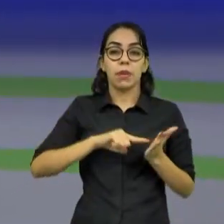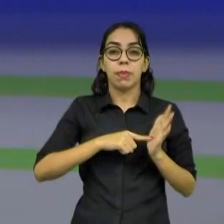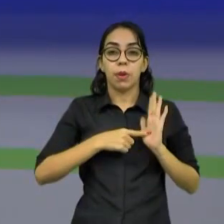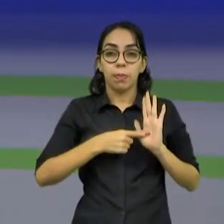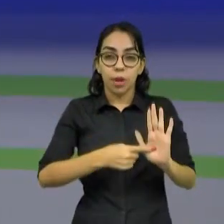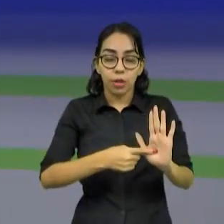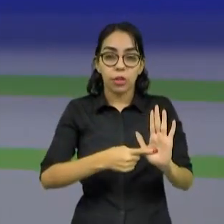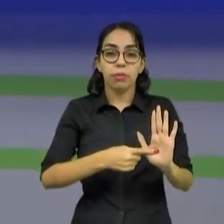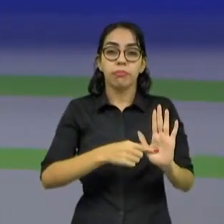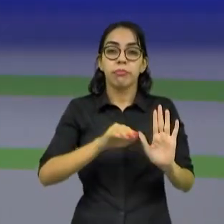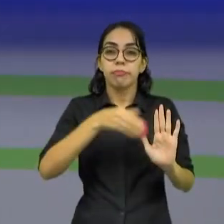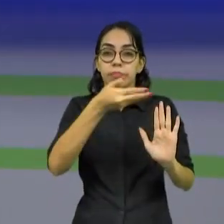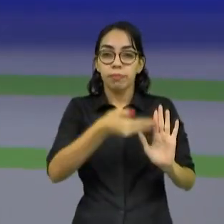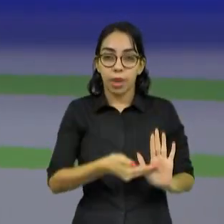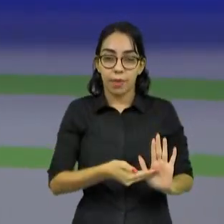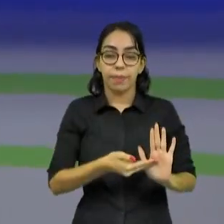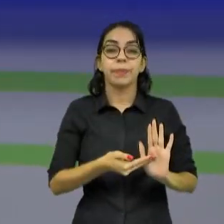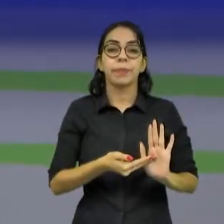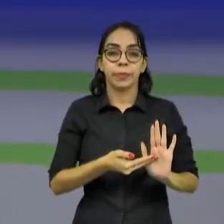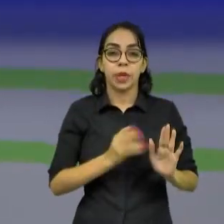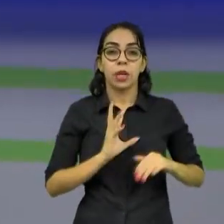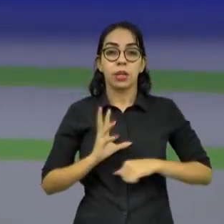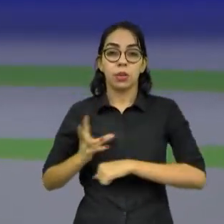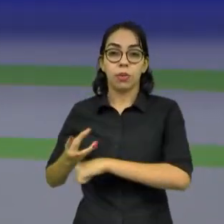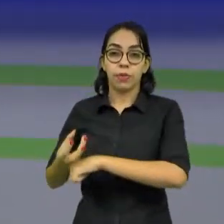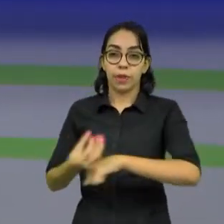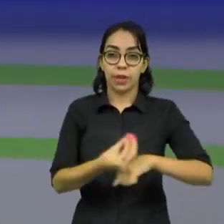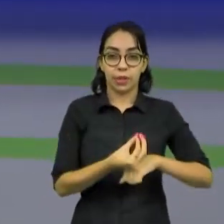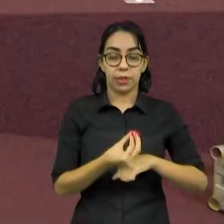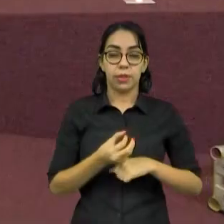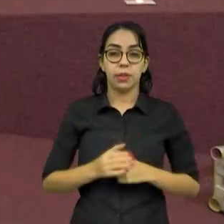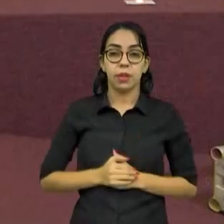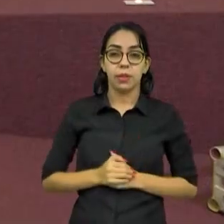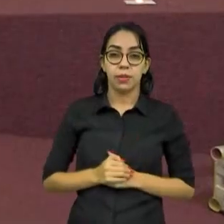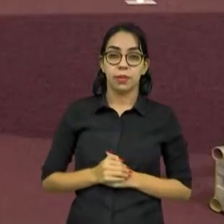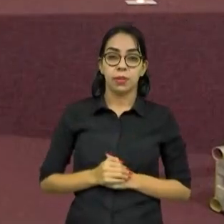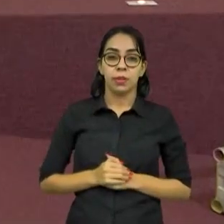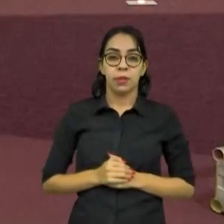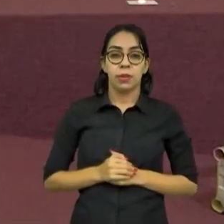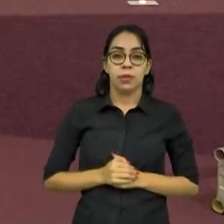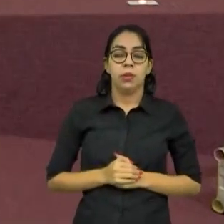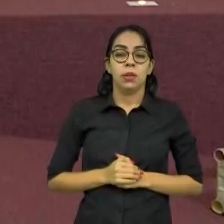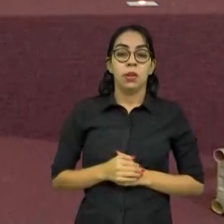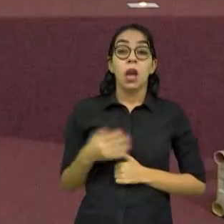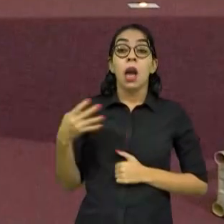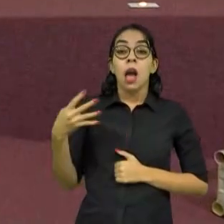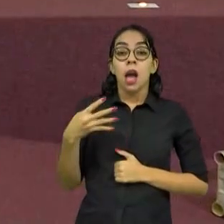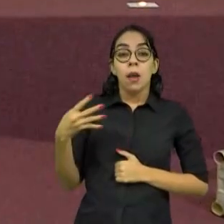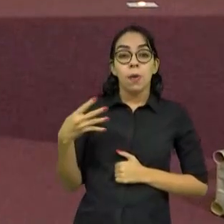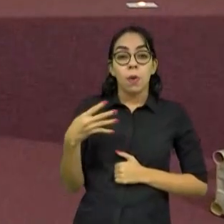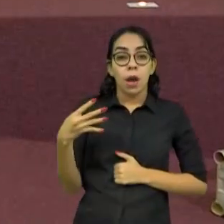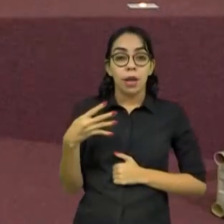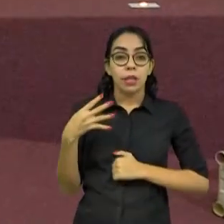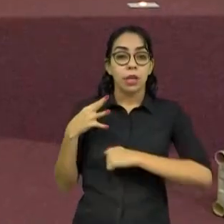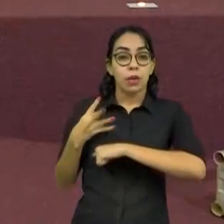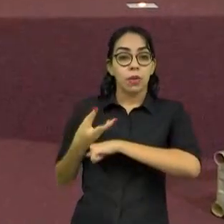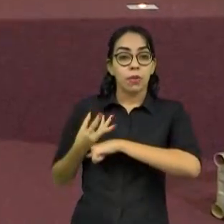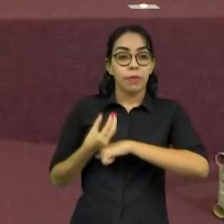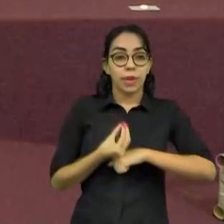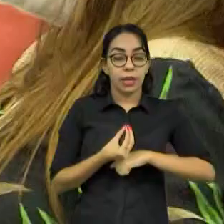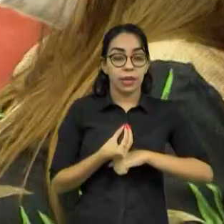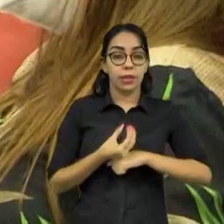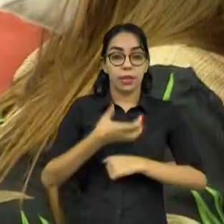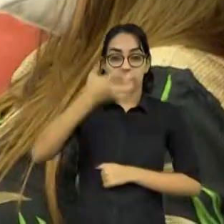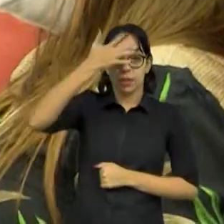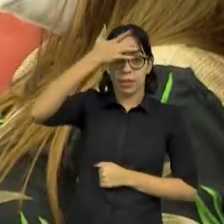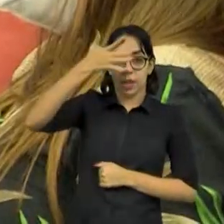apresentadas nas conferências municipais e regionais. A 4ª Conferência Estadual de Saúde Mental